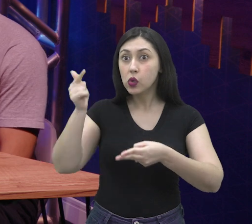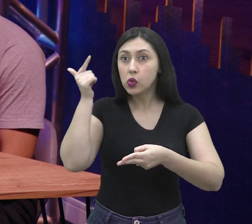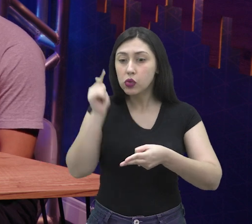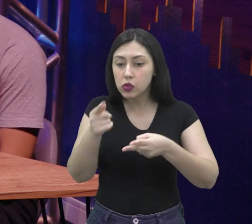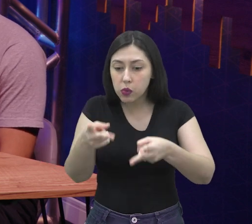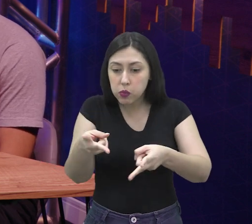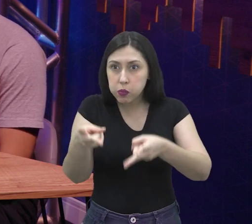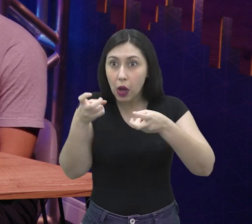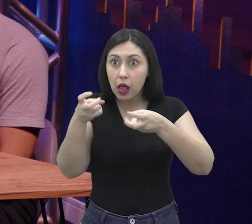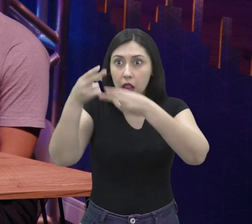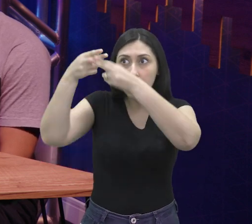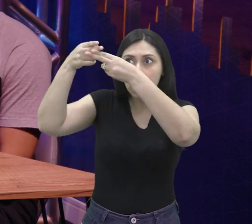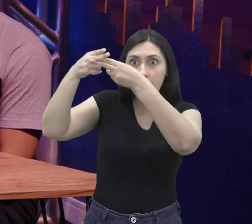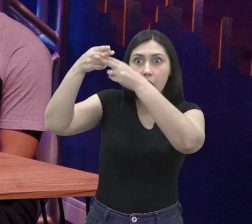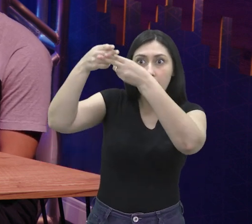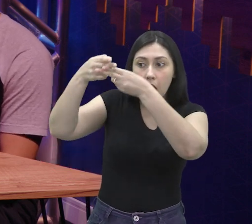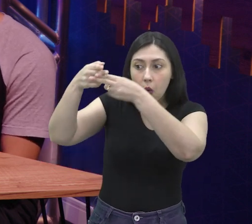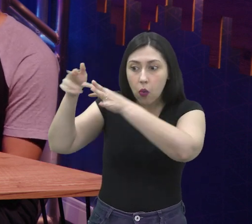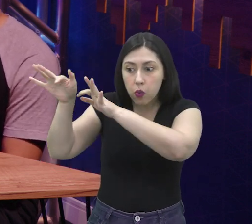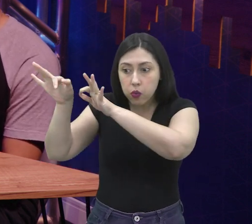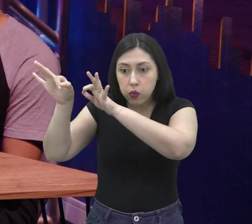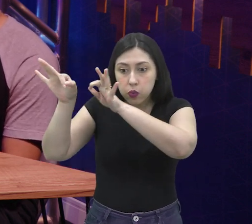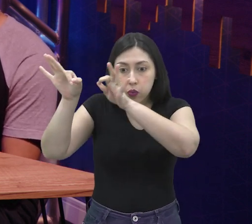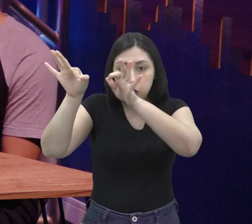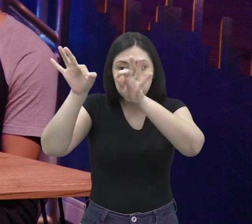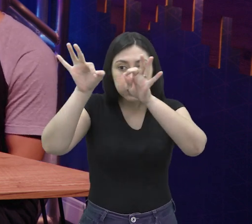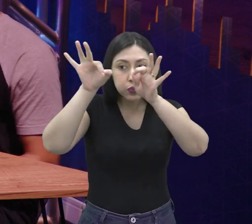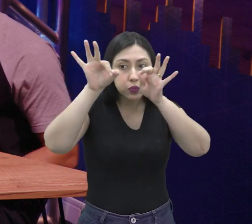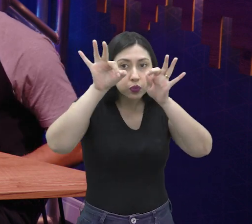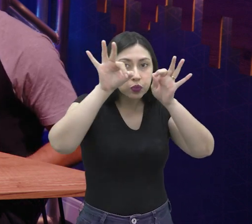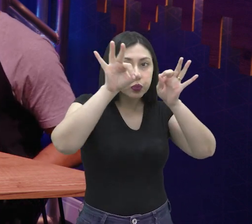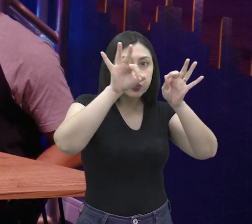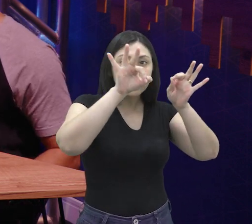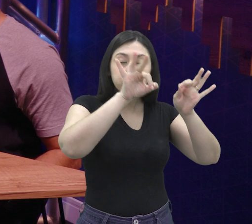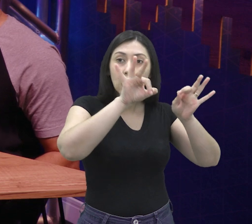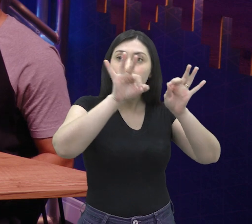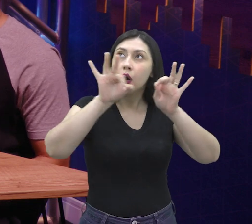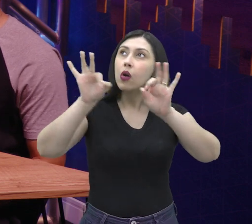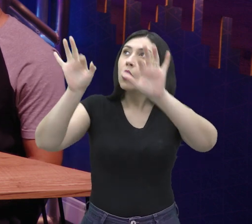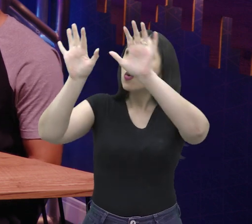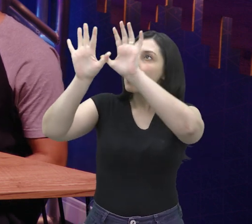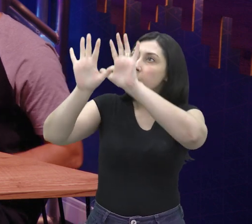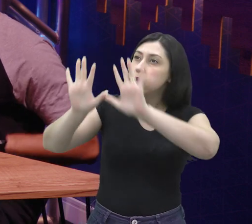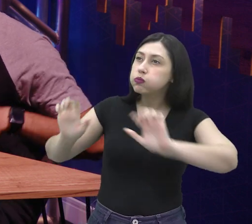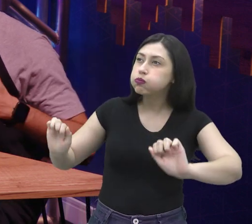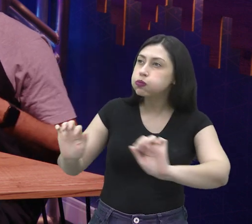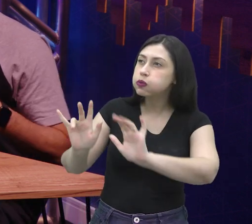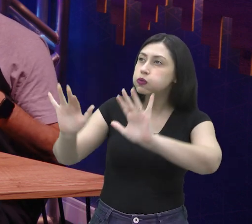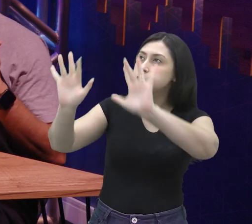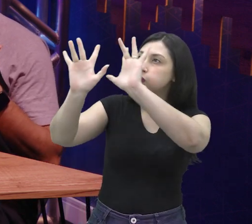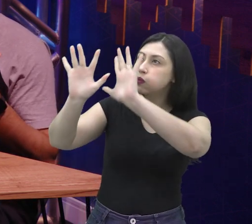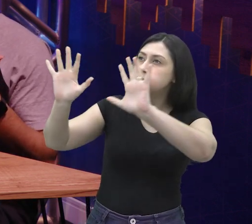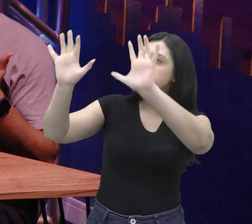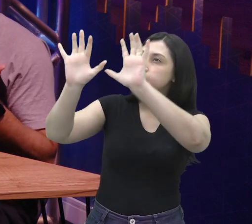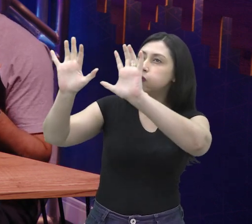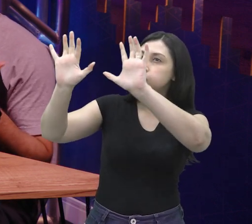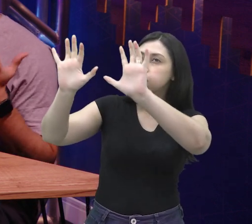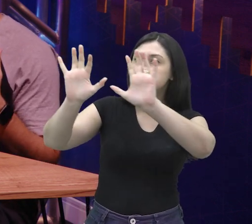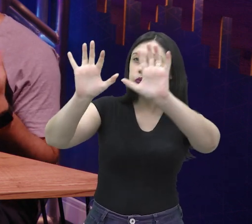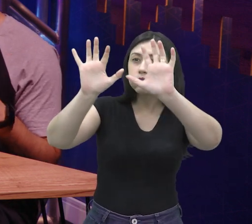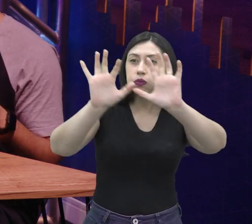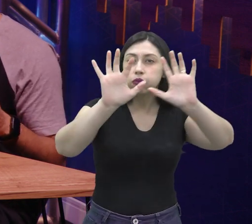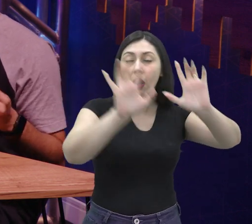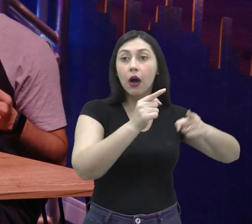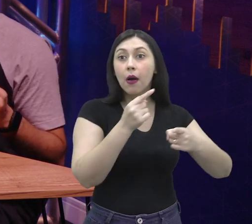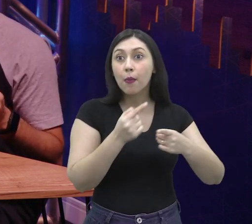de satélite, rastrear uma nuvem de fumaça por conta de incêndios